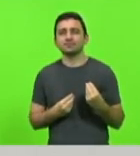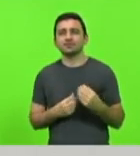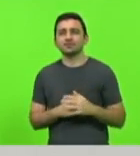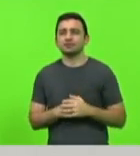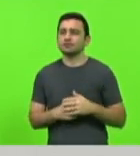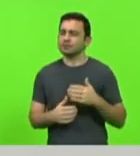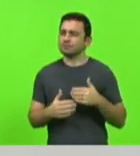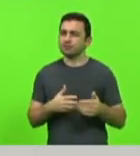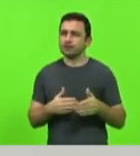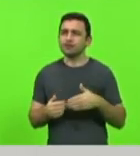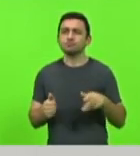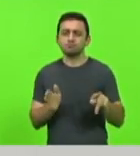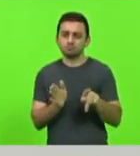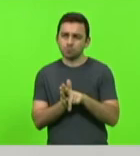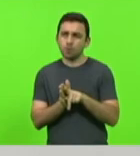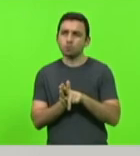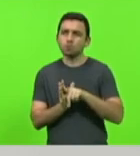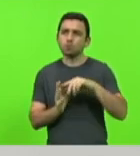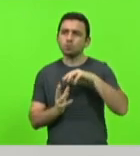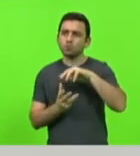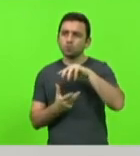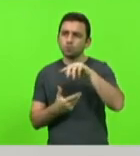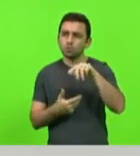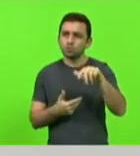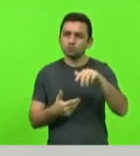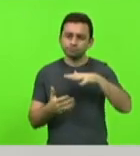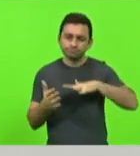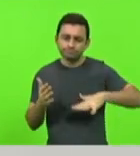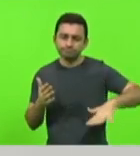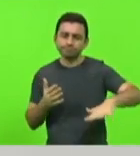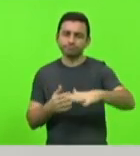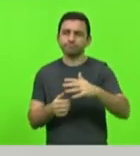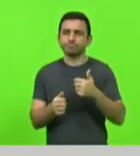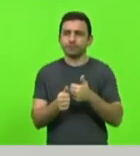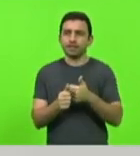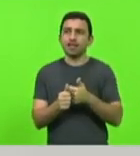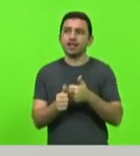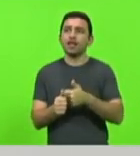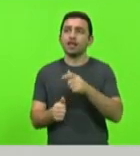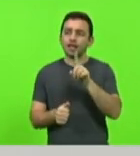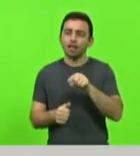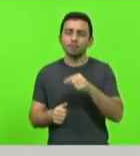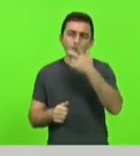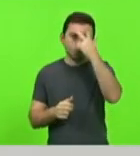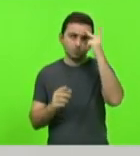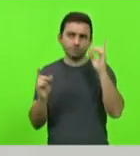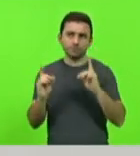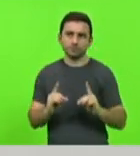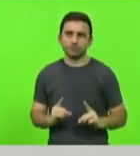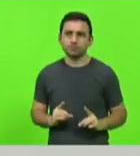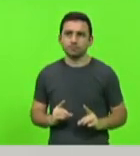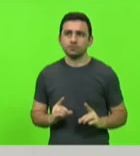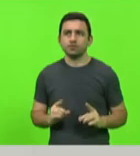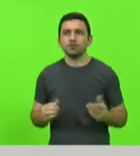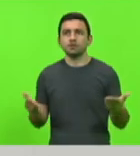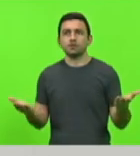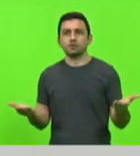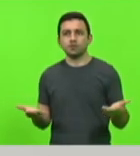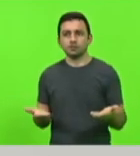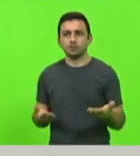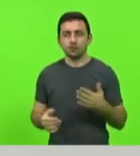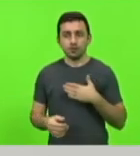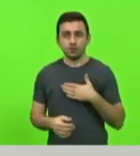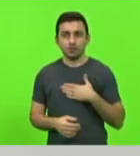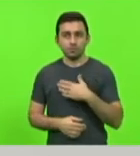que compõem o mundo em torno das pessoas com deficiência. Então, vai aqui do presidente